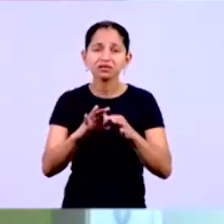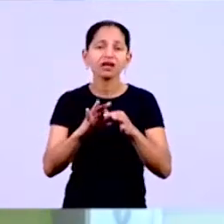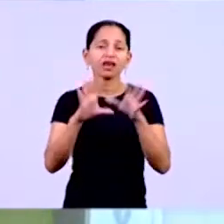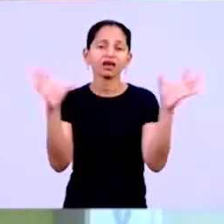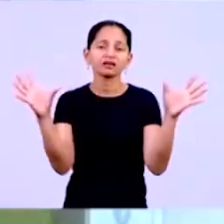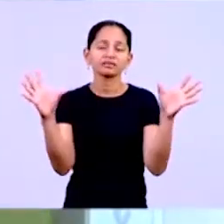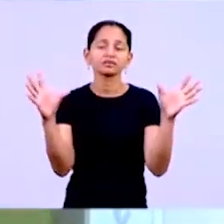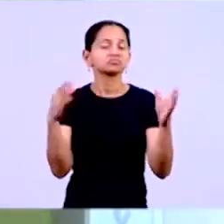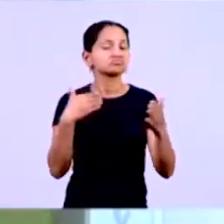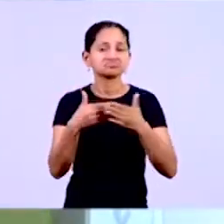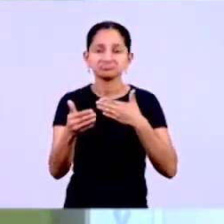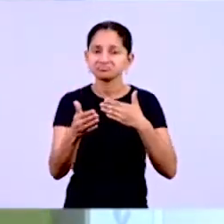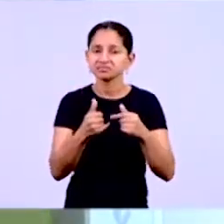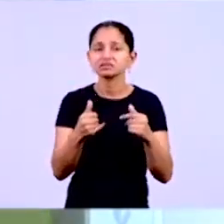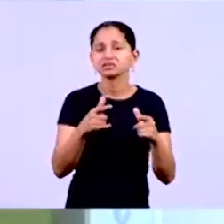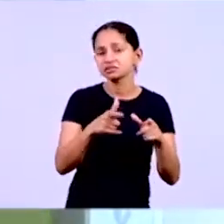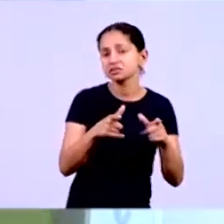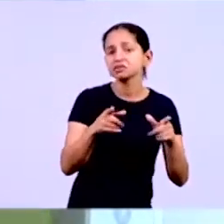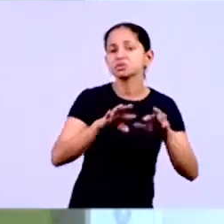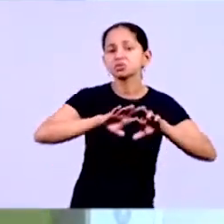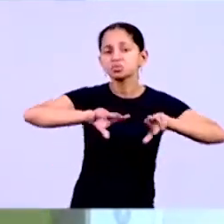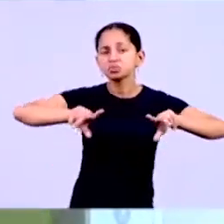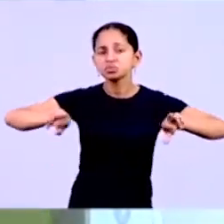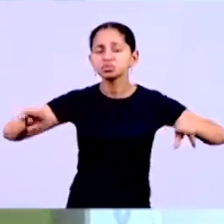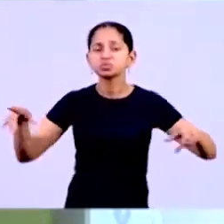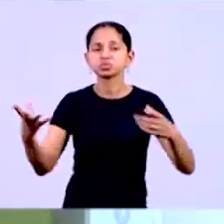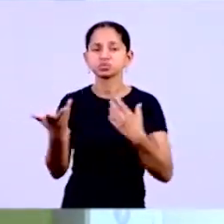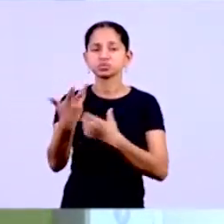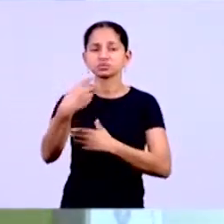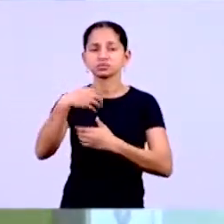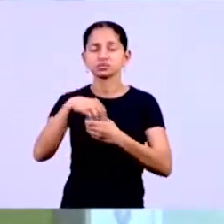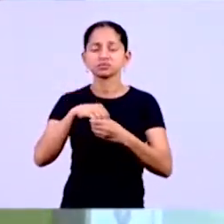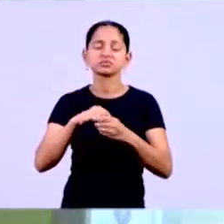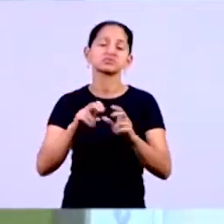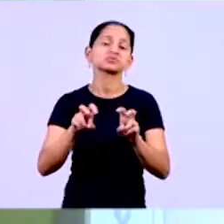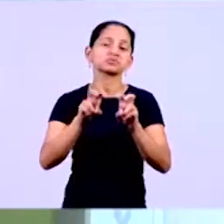as áreas, hardware, software, serviço, nas empresas,